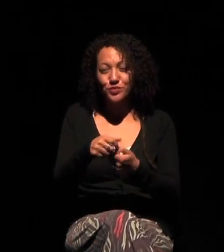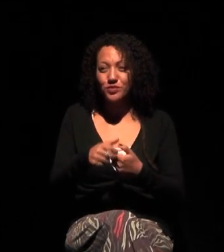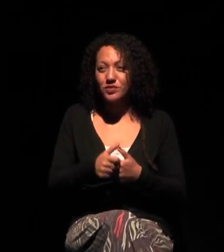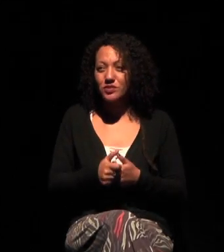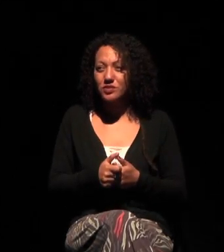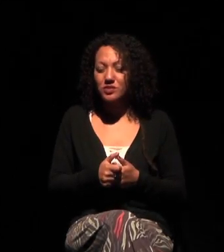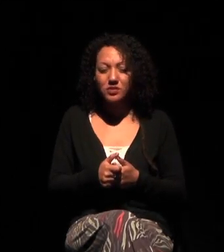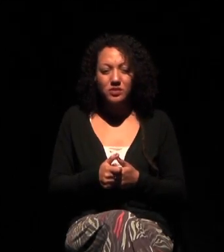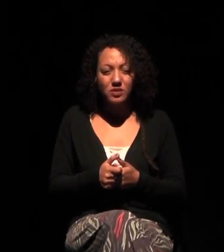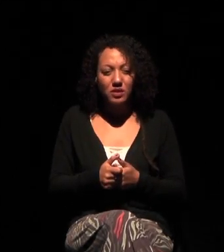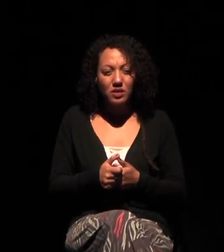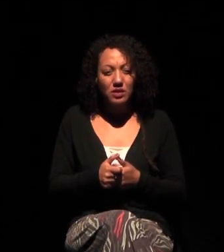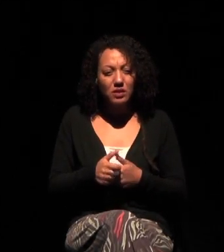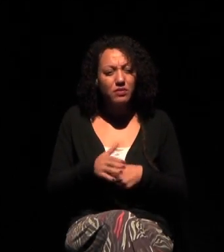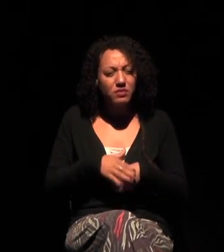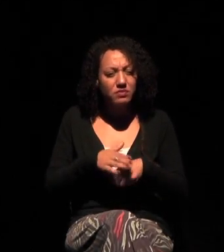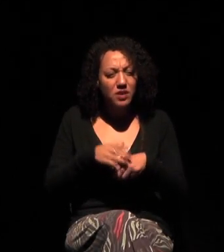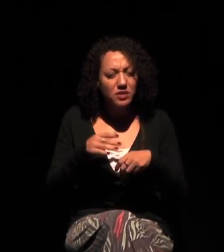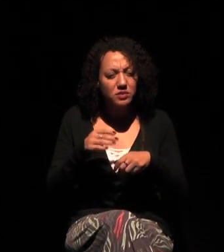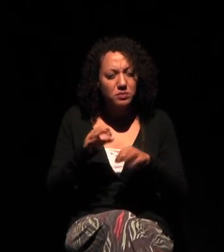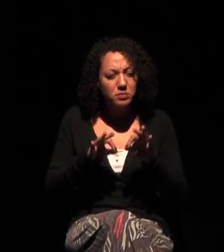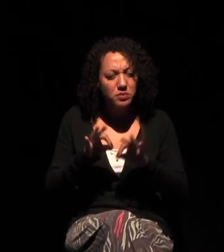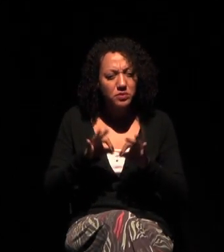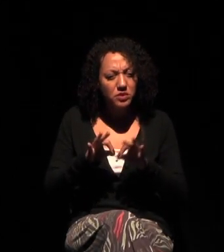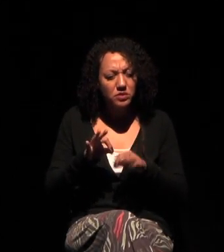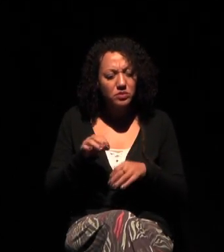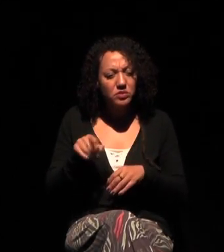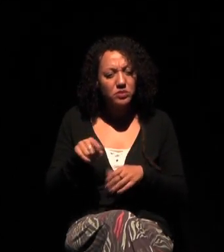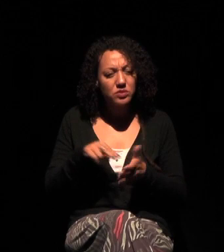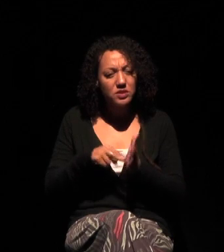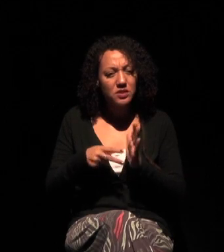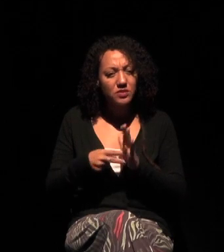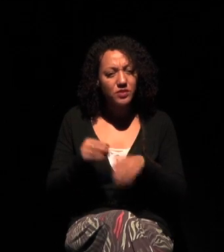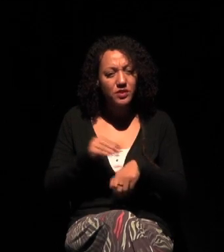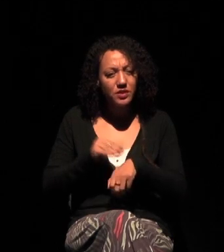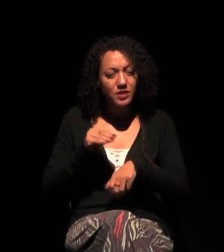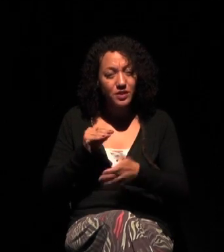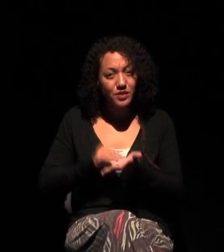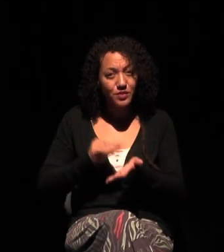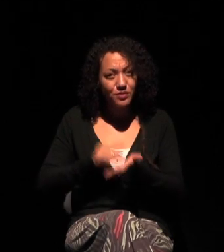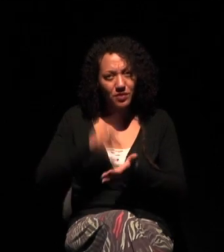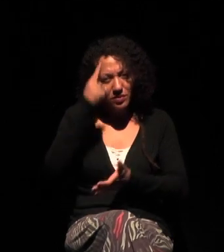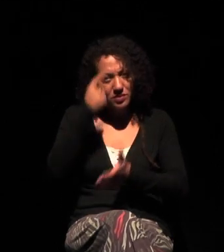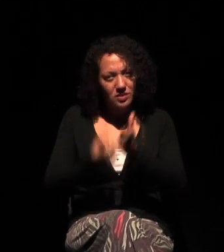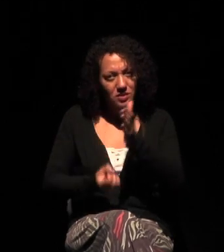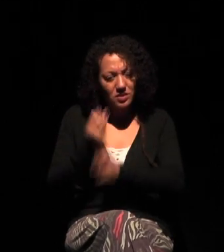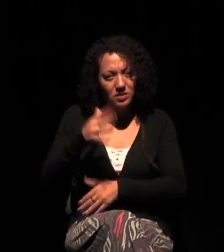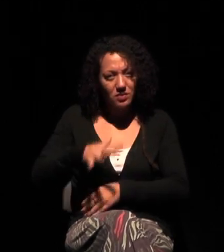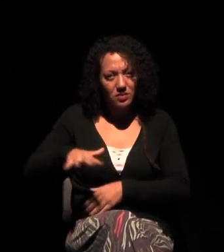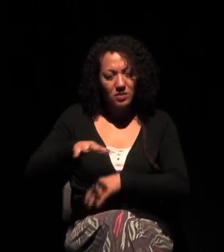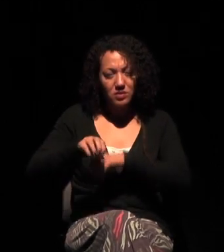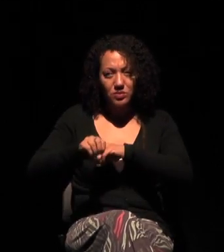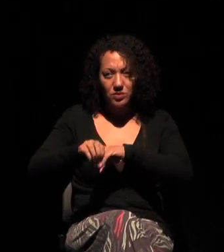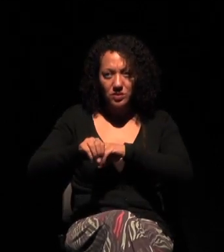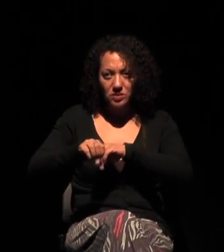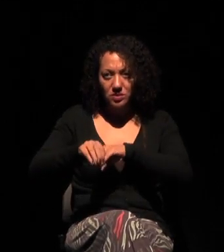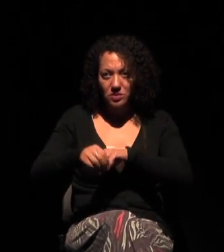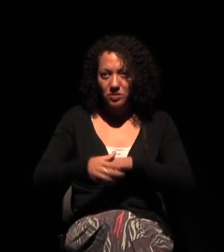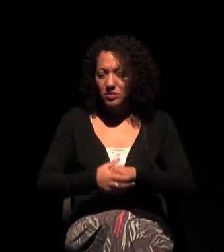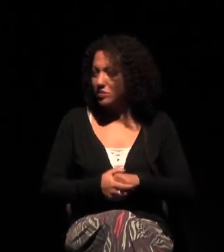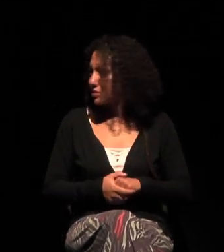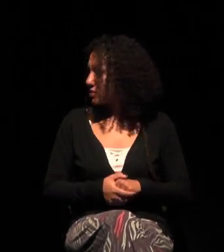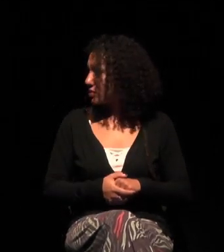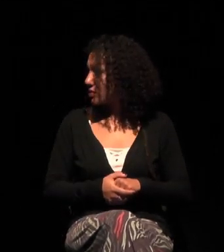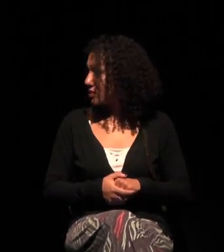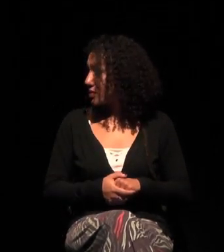todo o leque isso é uma deficiência da falta de criatividade na educação é